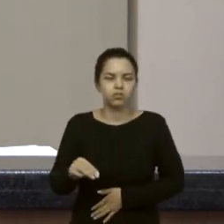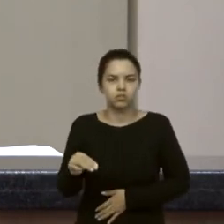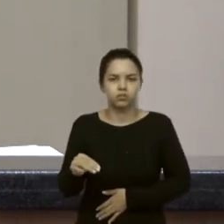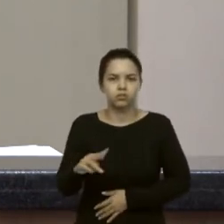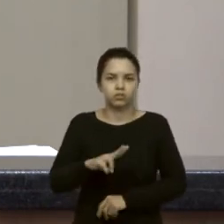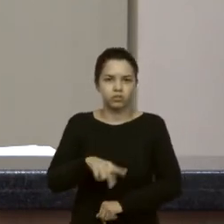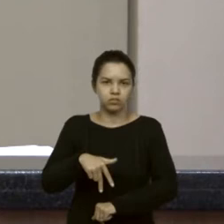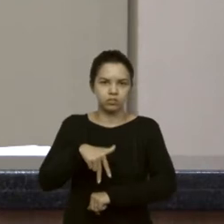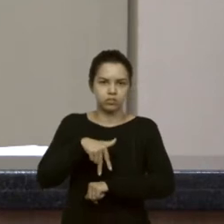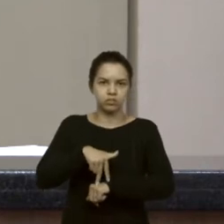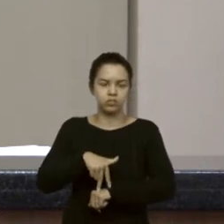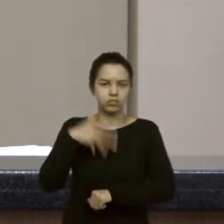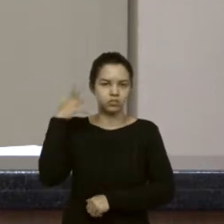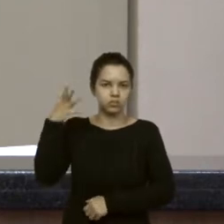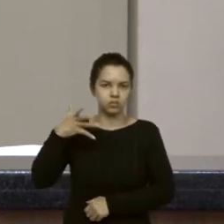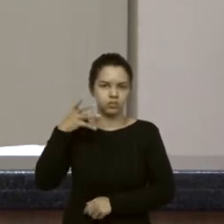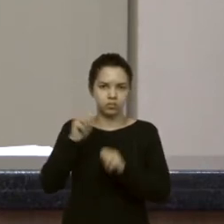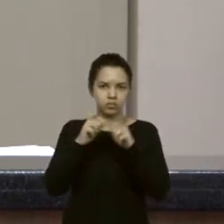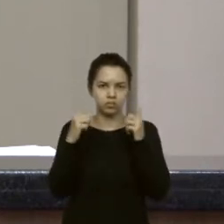tribuna da Assembleia.